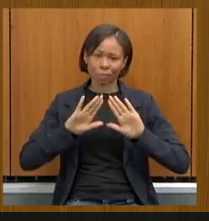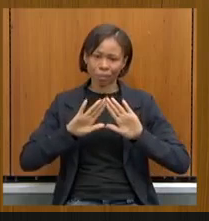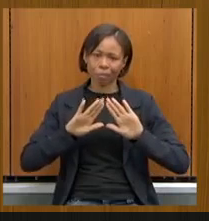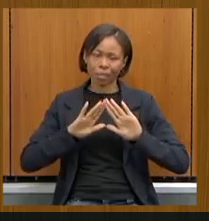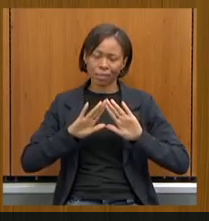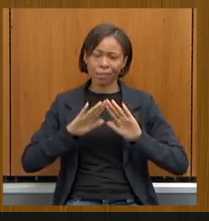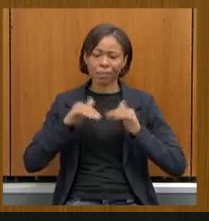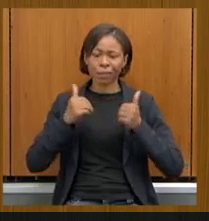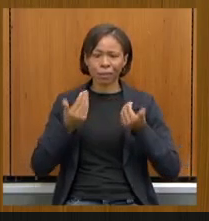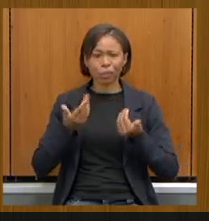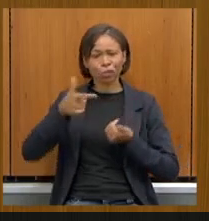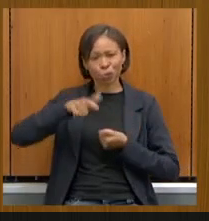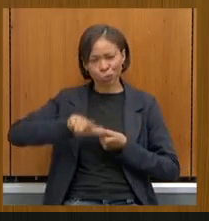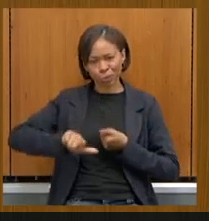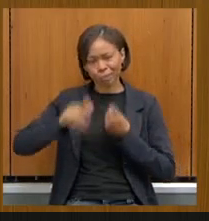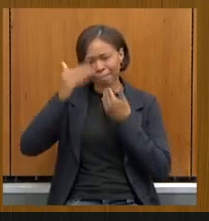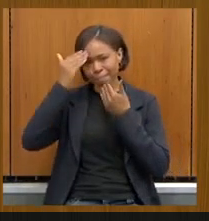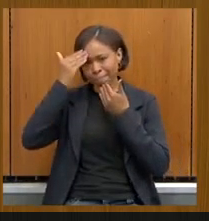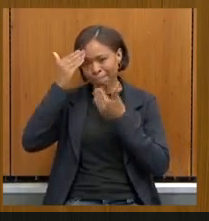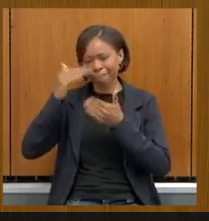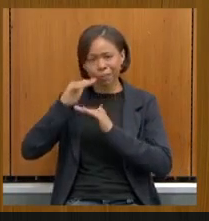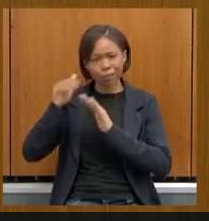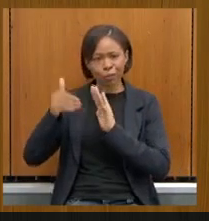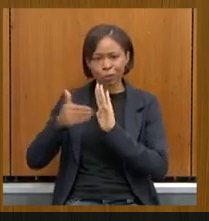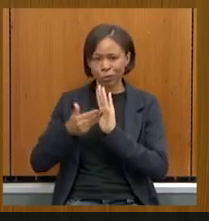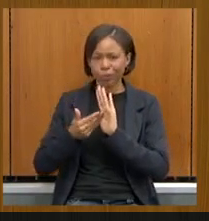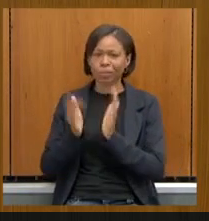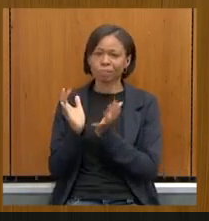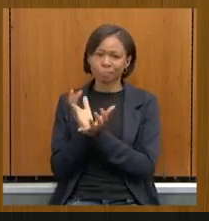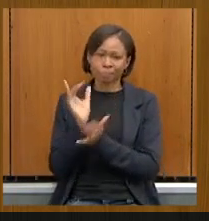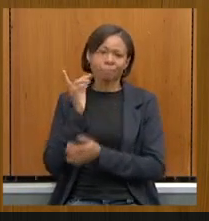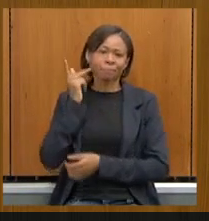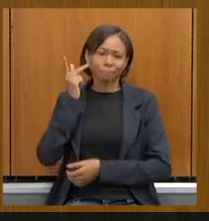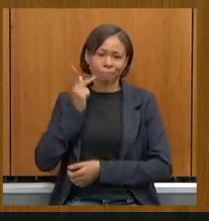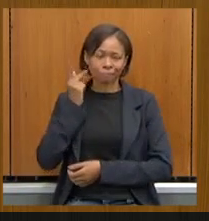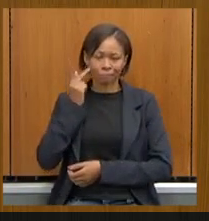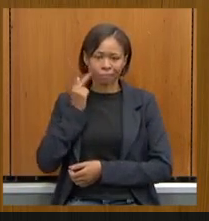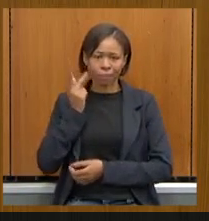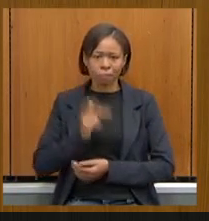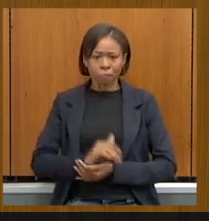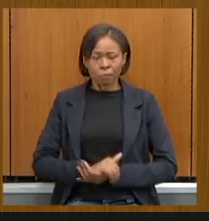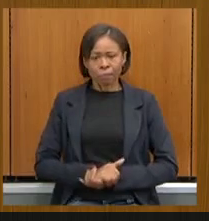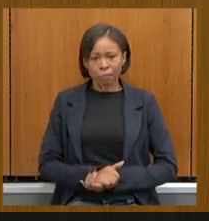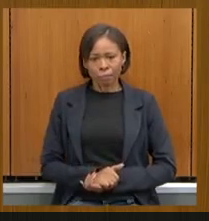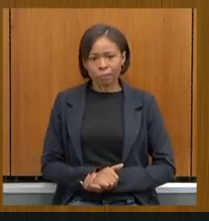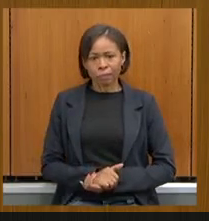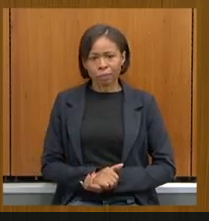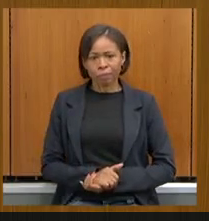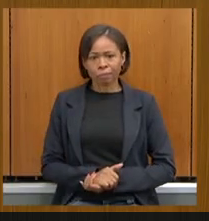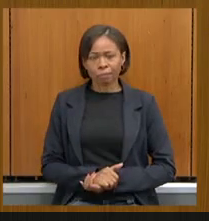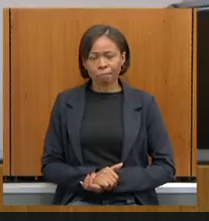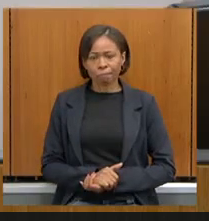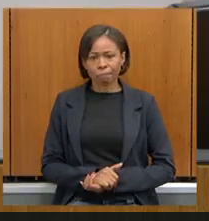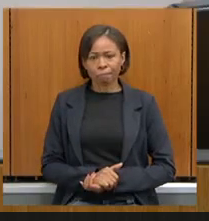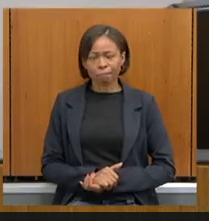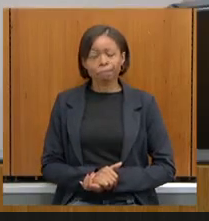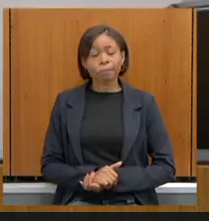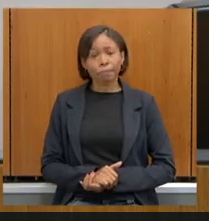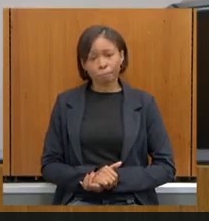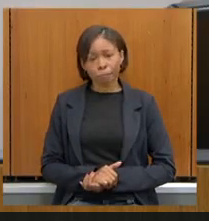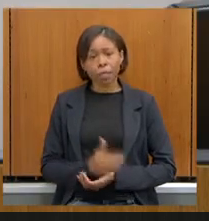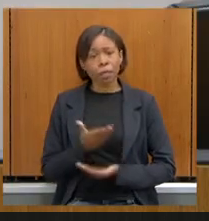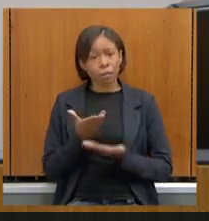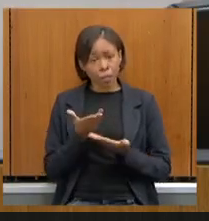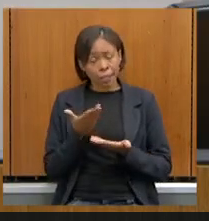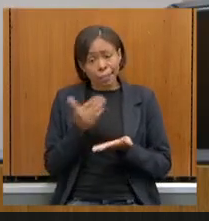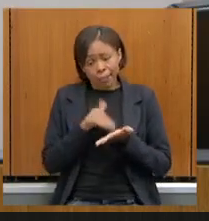mais uma vez, muito obrigado a todos os parlamentares. Bom, secretário, nós sabemos que o setor